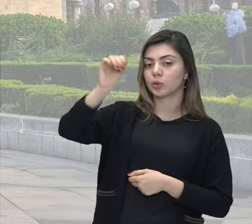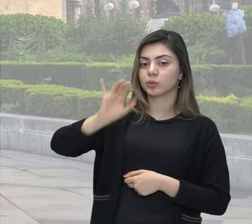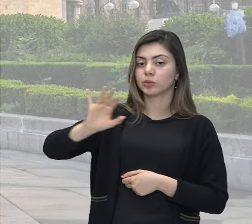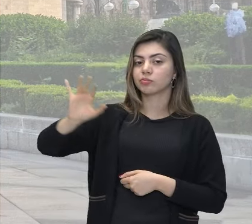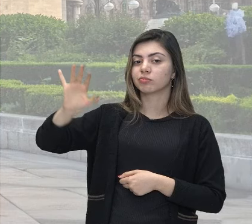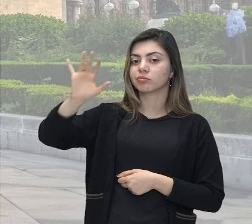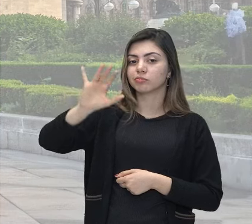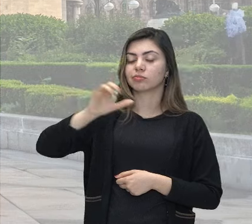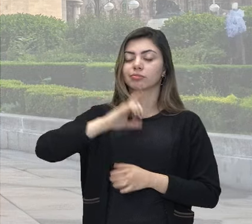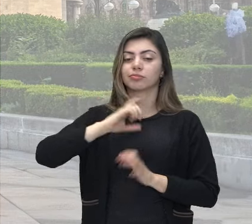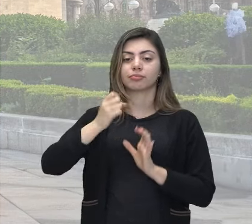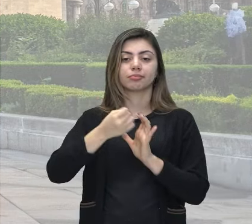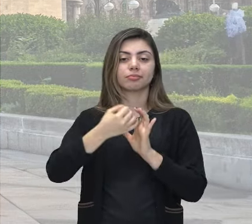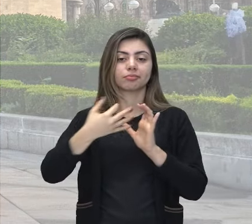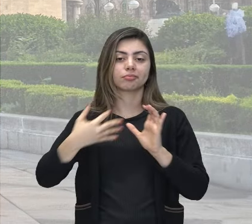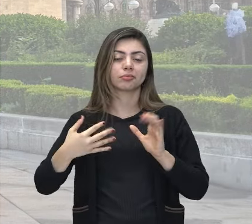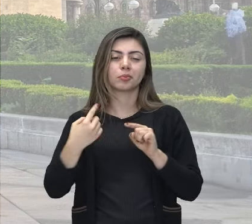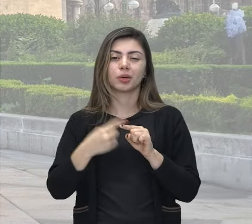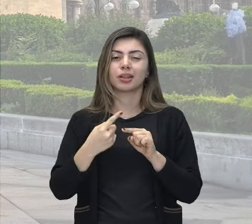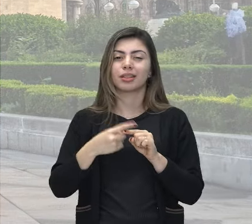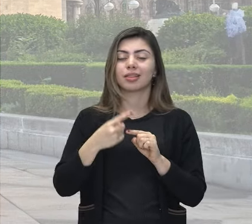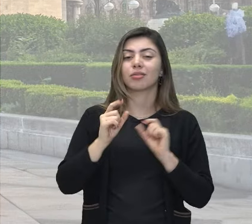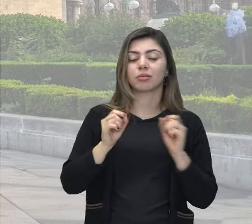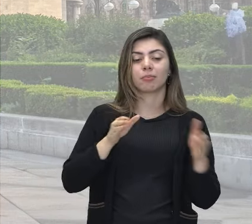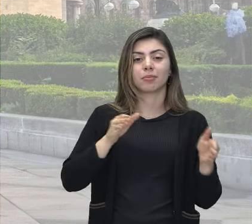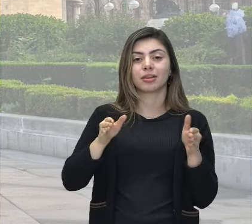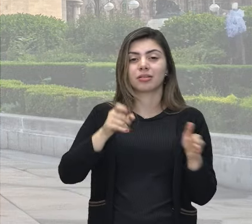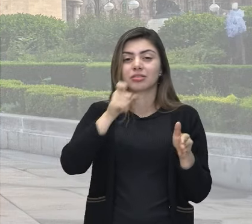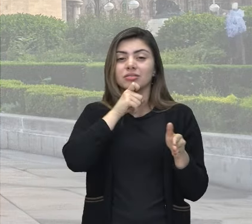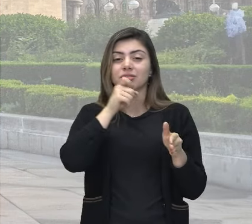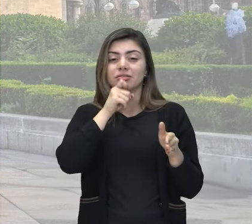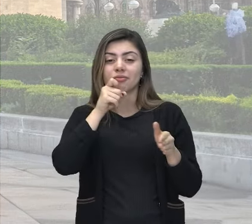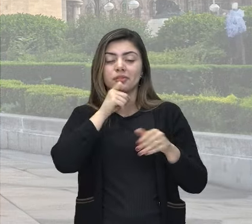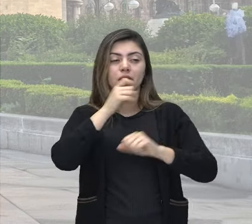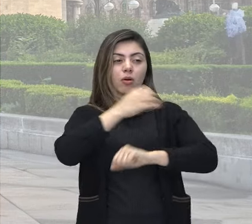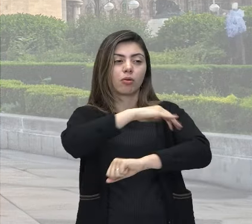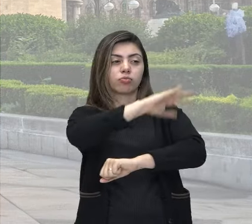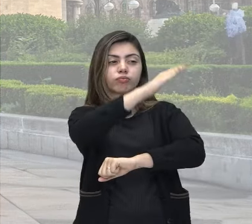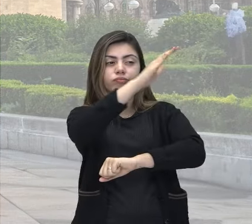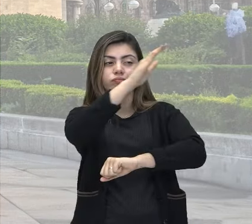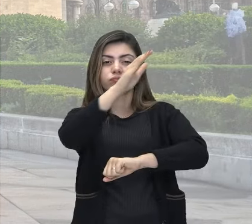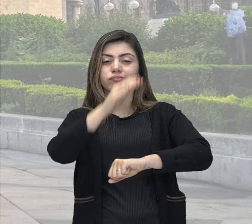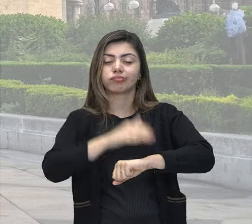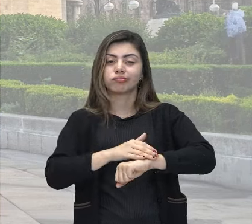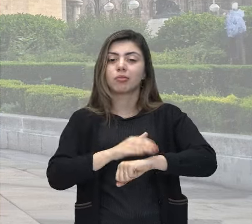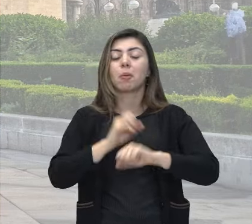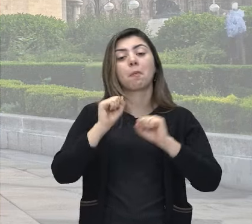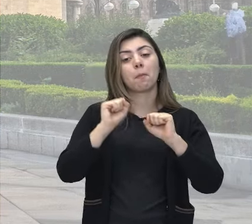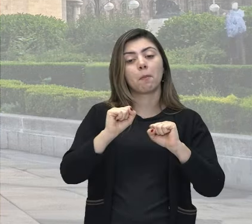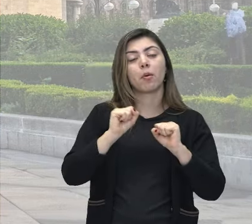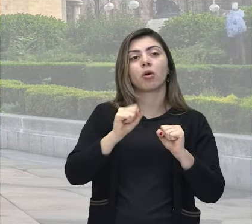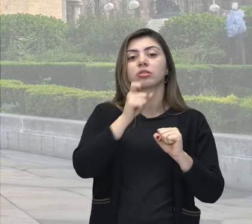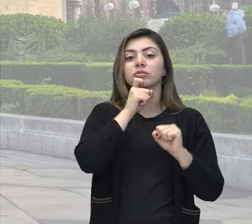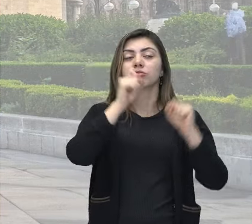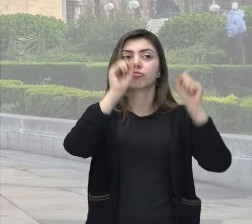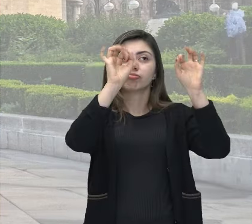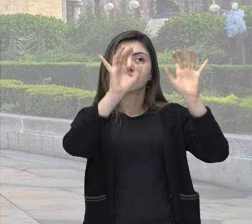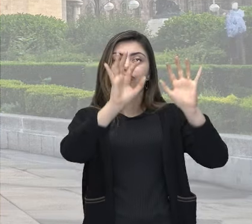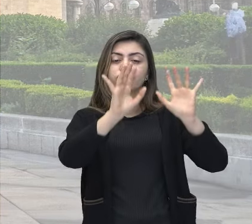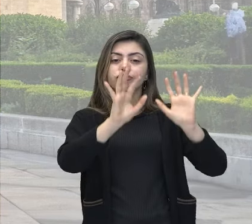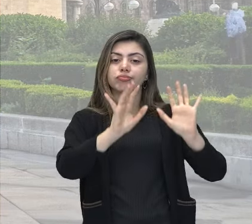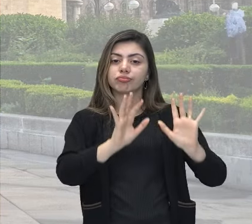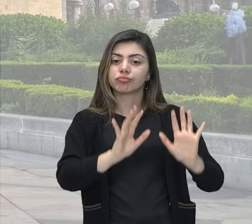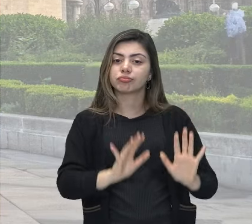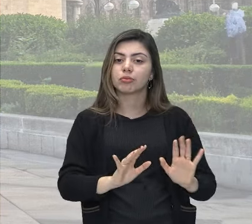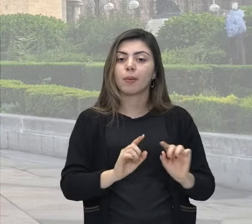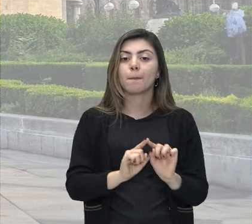muito caracterizado por ter o inverno ali nas áreas serranas, onde pode ocorrer ali a neve, né? Mas